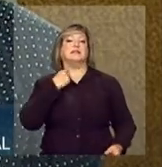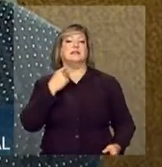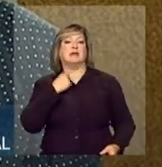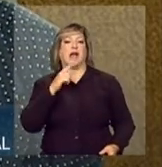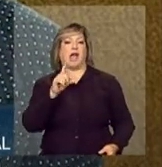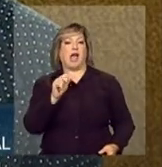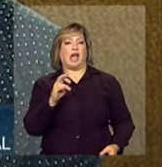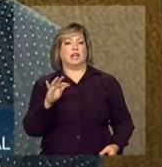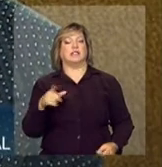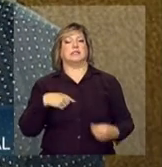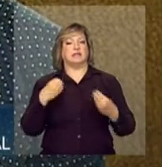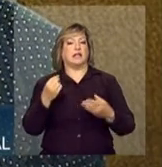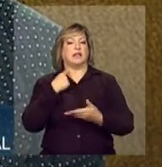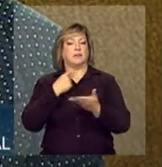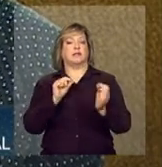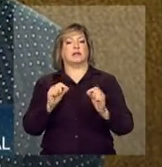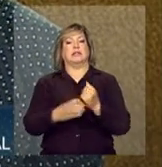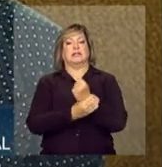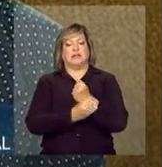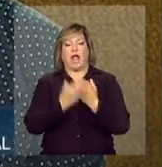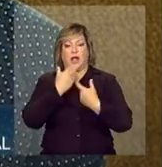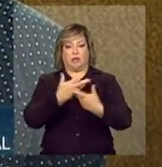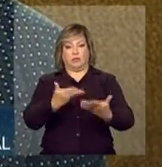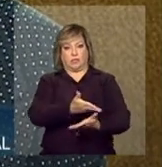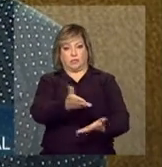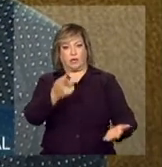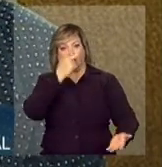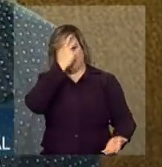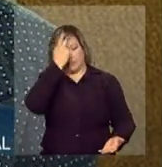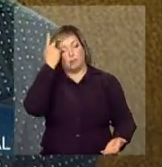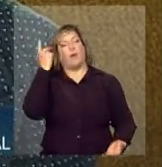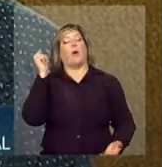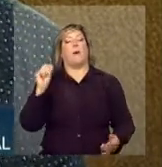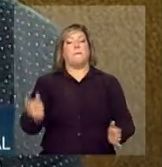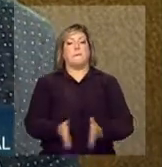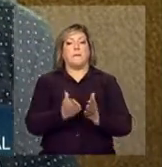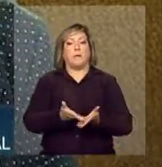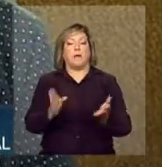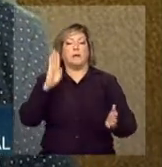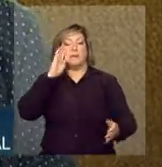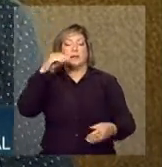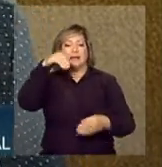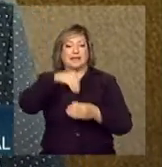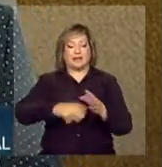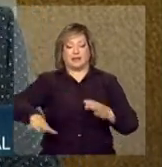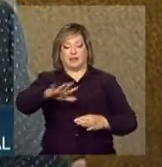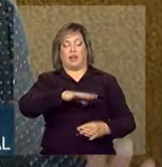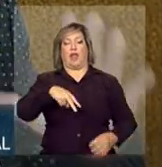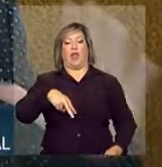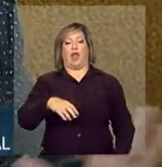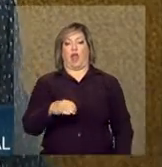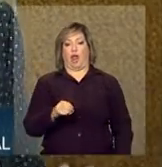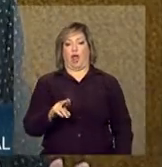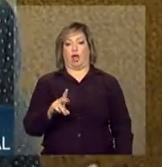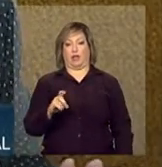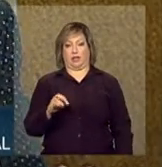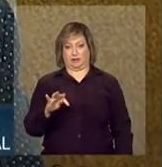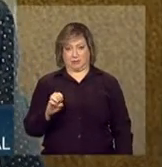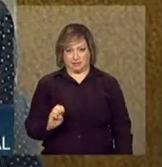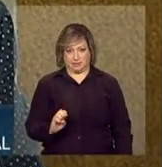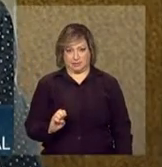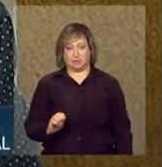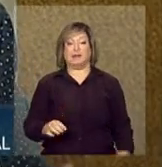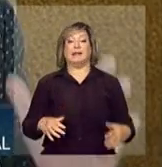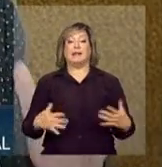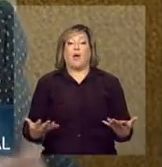significa garantir, sim, segurança alimentar para o nosso povo pobre, principalmente no Nordeste. Então, como que a gente vai dividir